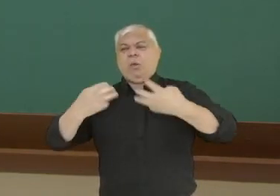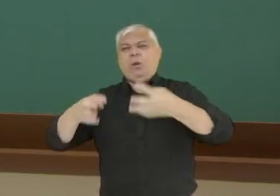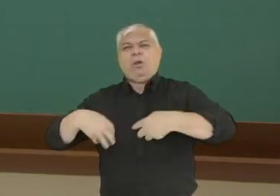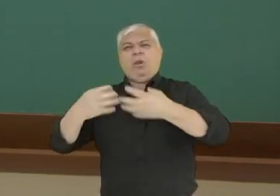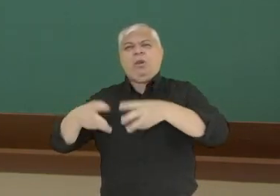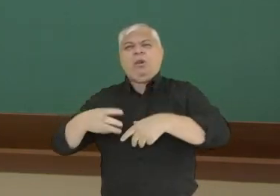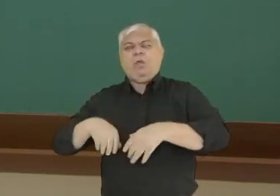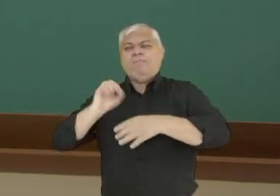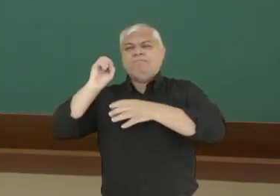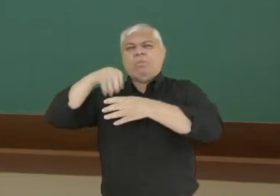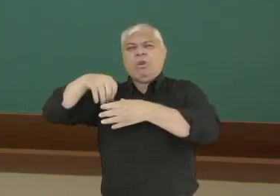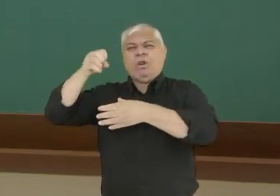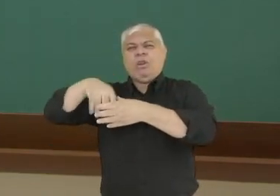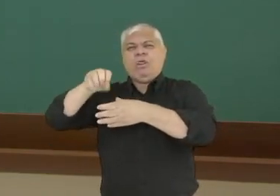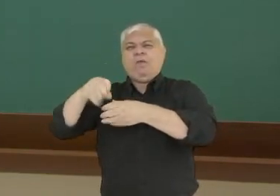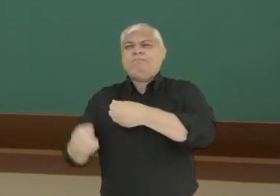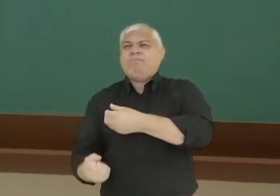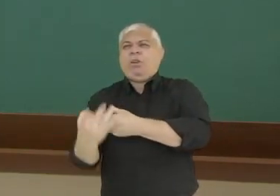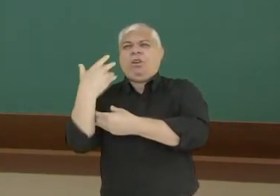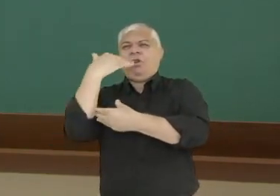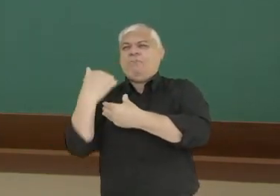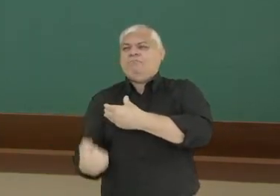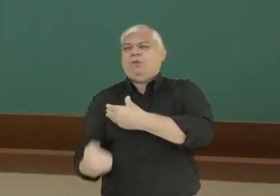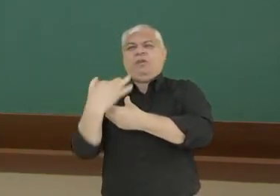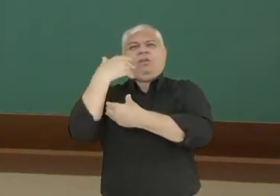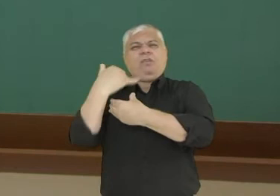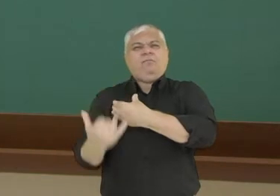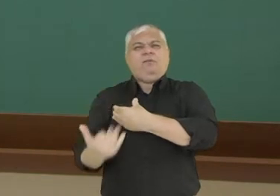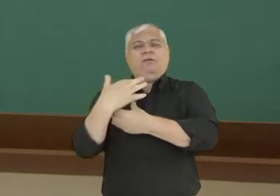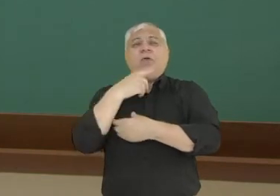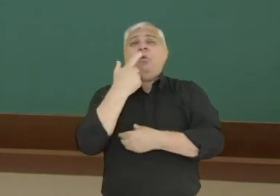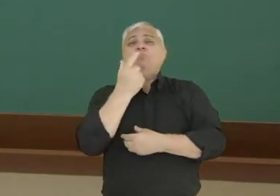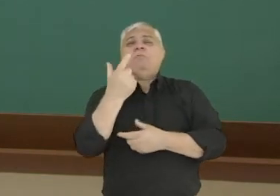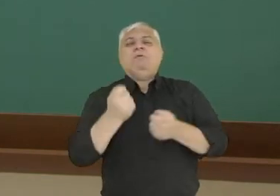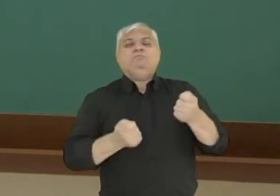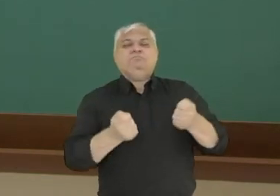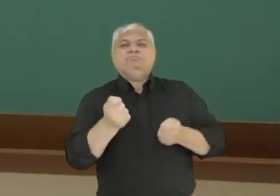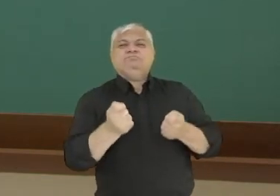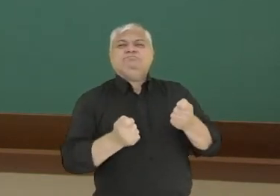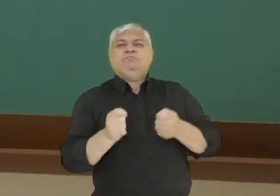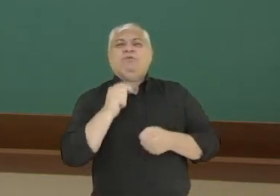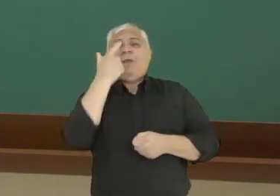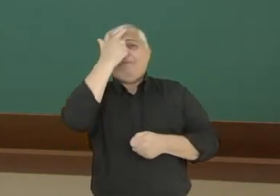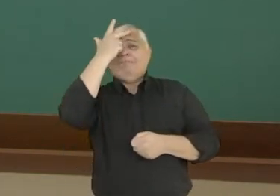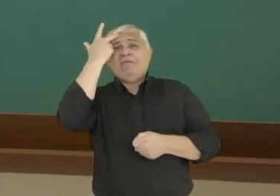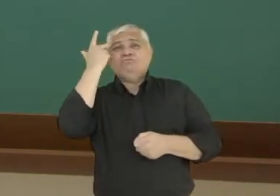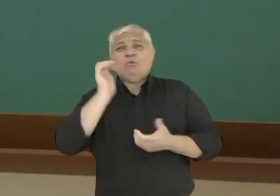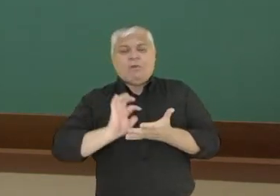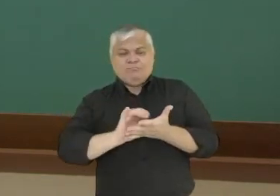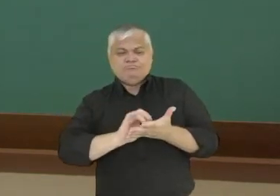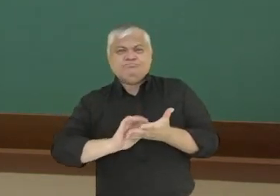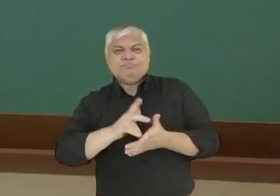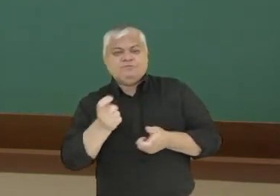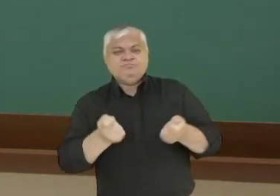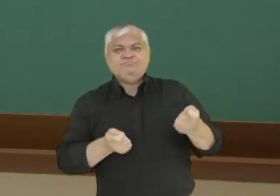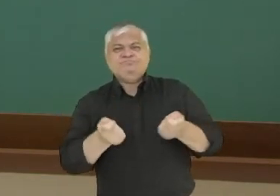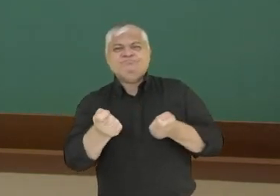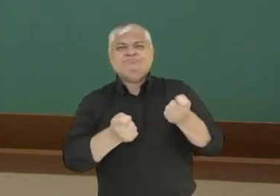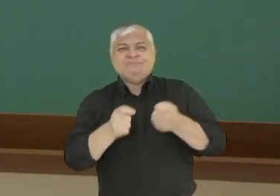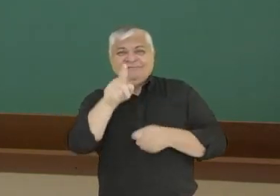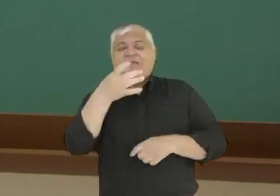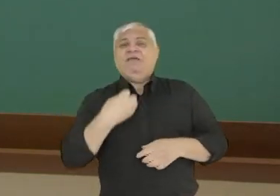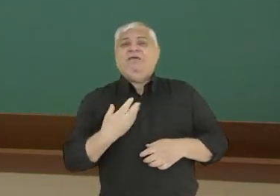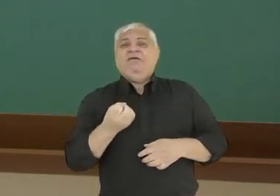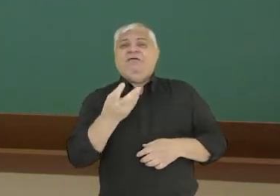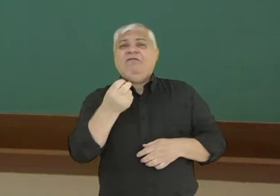plantio o só uma pessoa que eu quero uma máquina que faz a colheita quantas vezes vocês viram isso de repente uma viagem